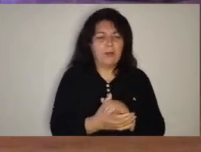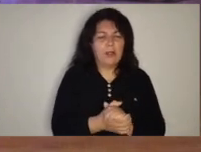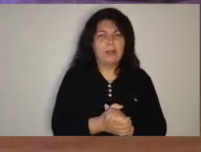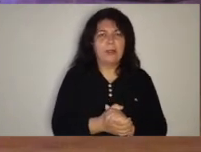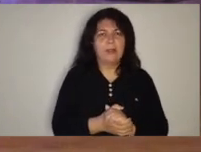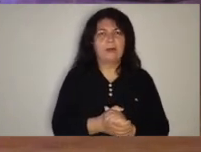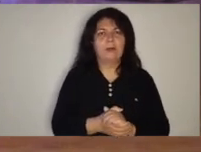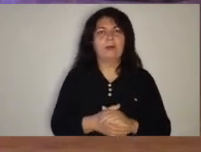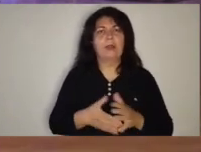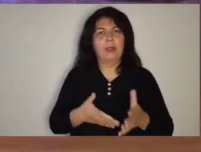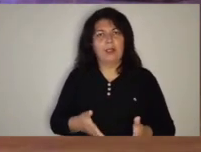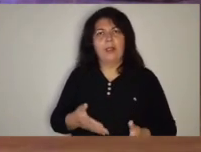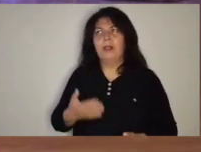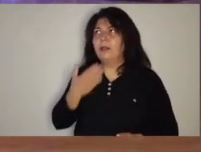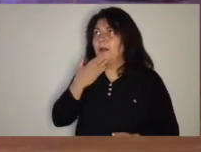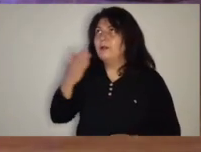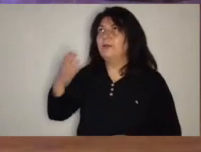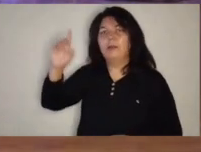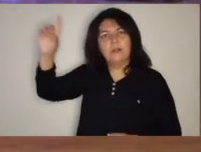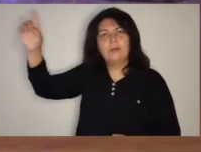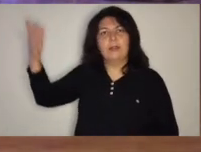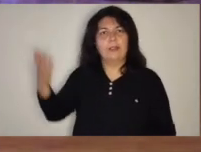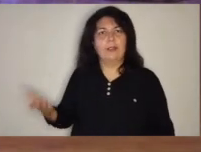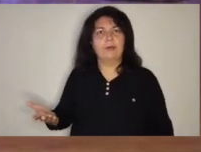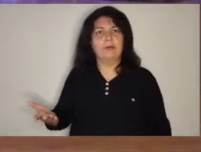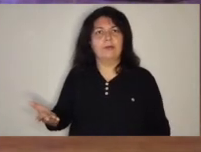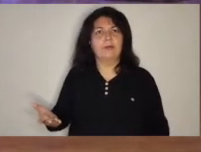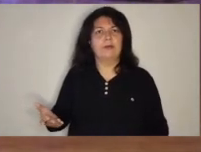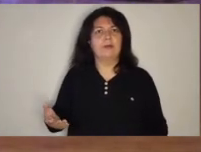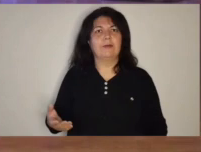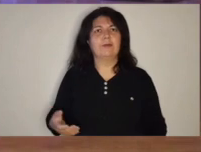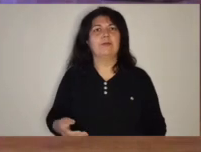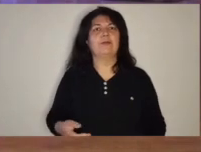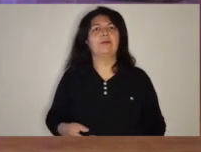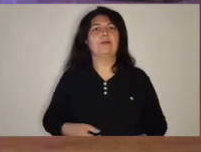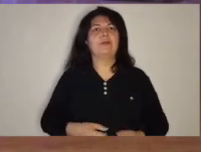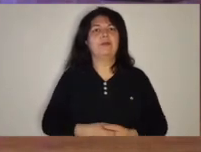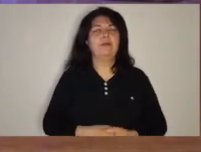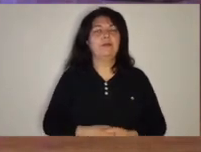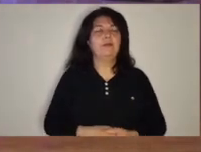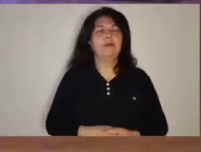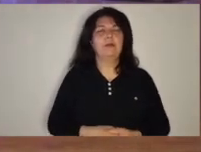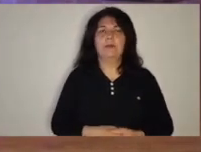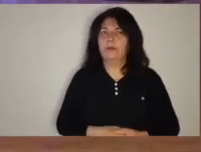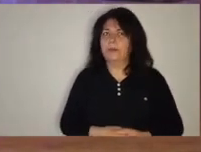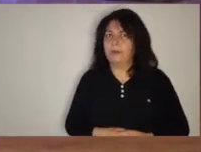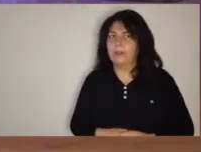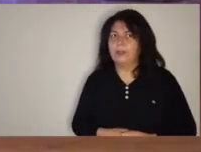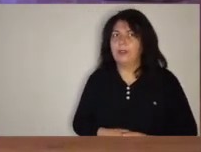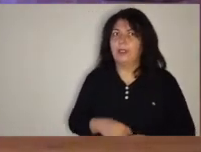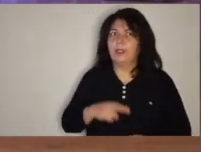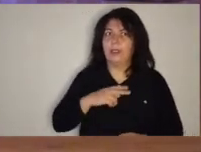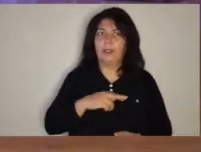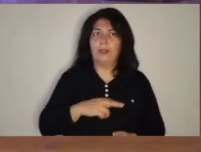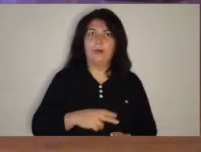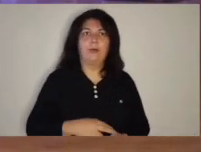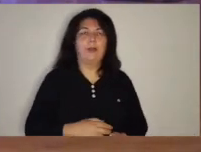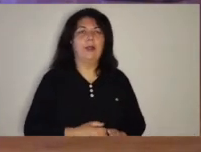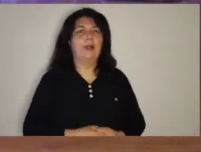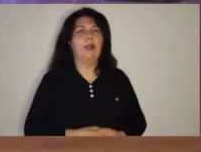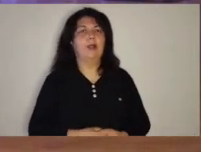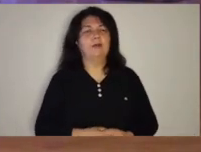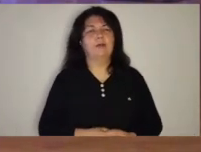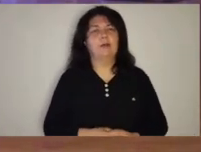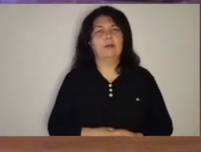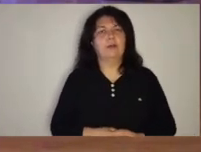quê? Extraordinária, com o maridão que eu pedi para Deus. Irmãos, que eu vou ser bem séria. Na hora que